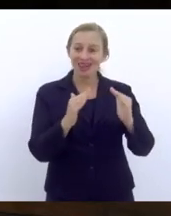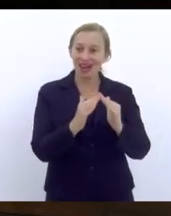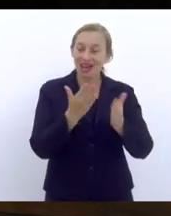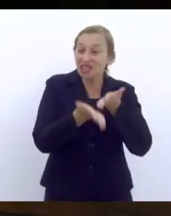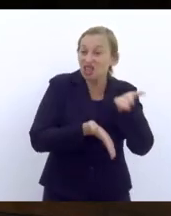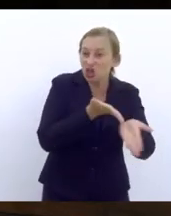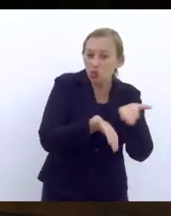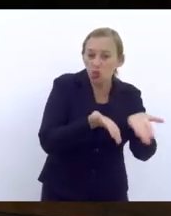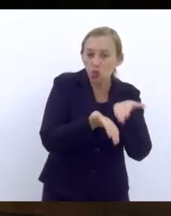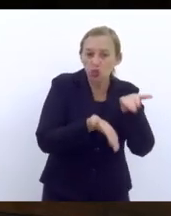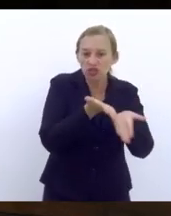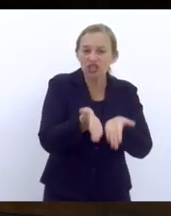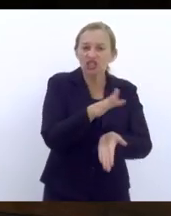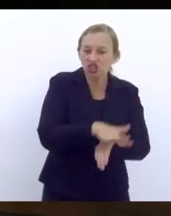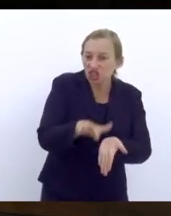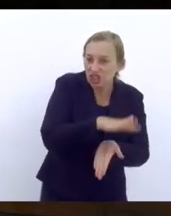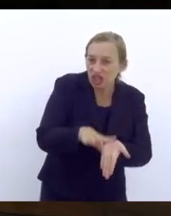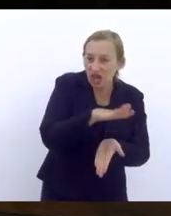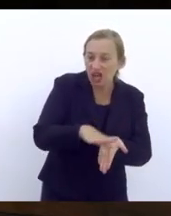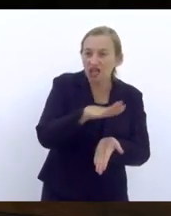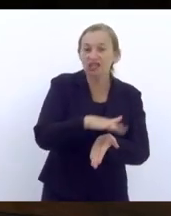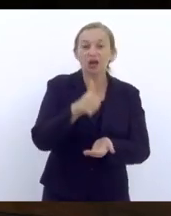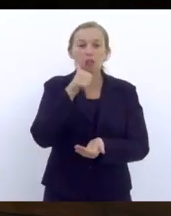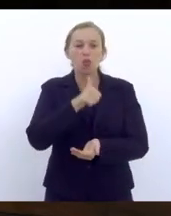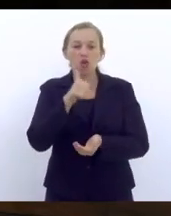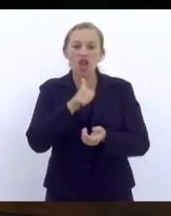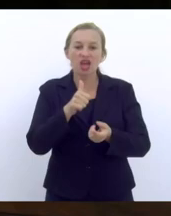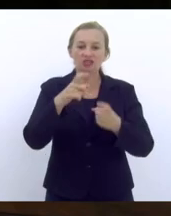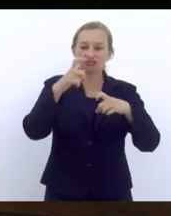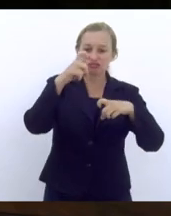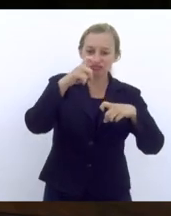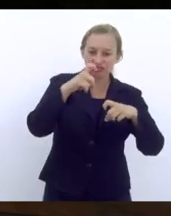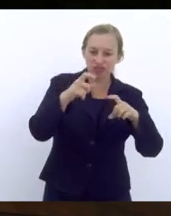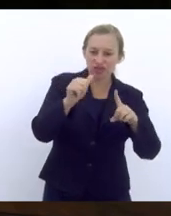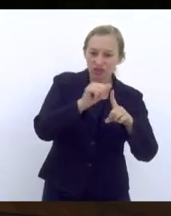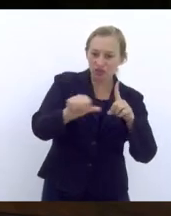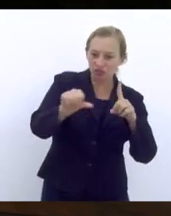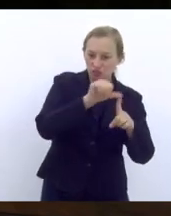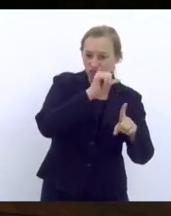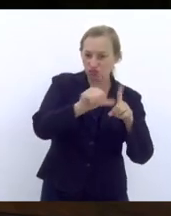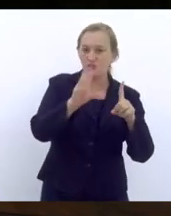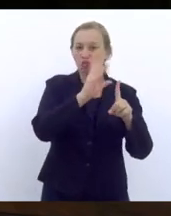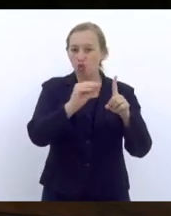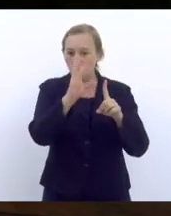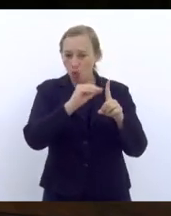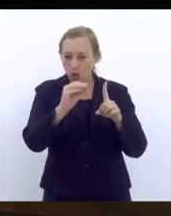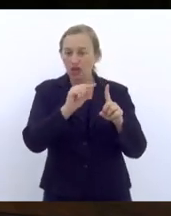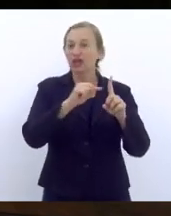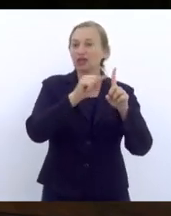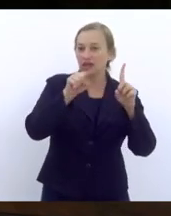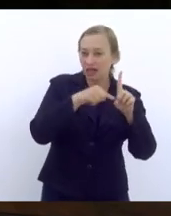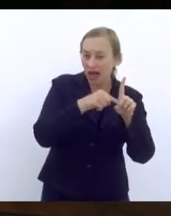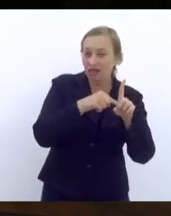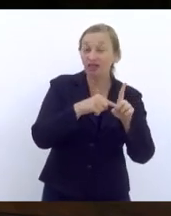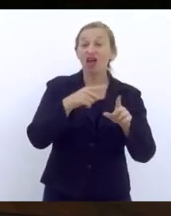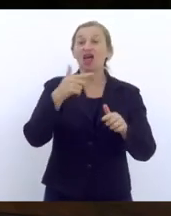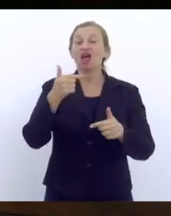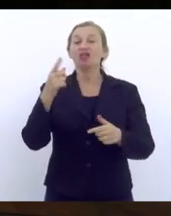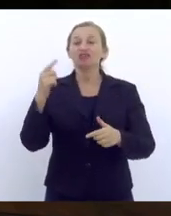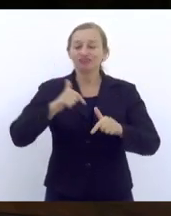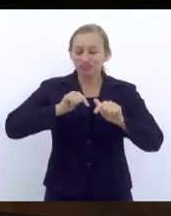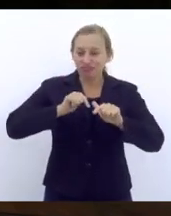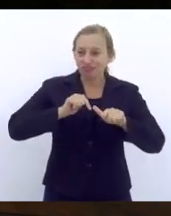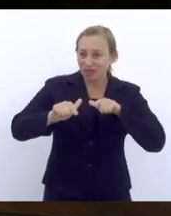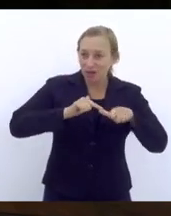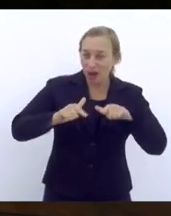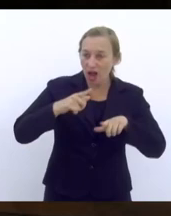adolescentes, de mulheres violentadas, mulheres, adolescentes grávidas, e é um trabalho muito forte, são pessoas